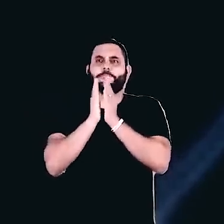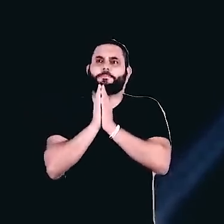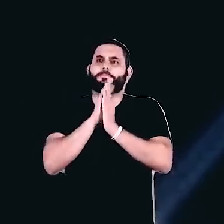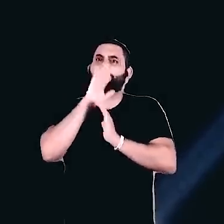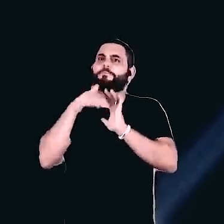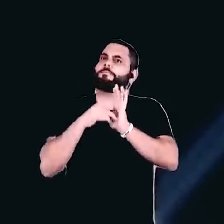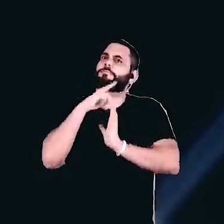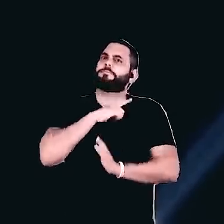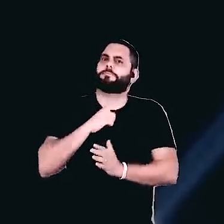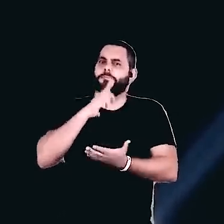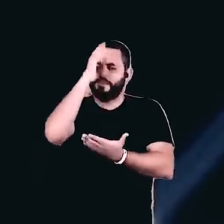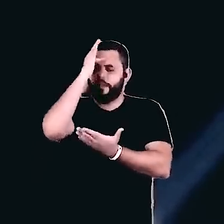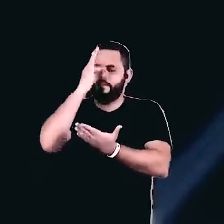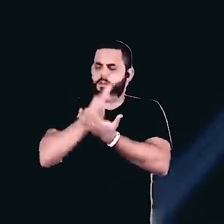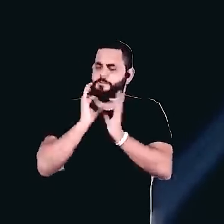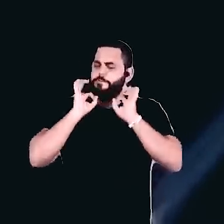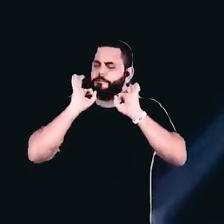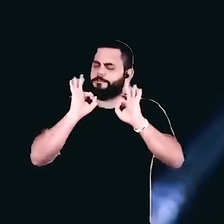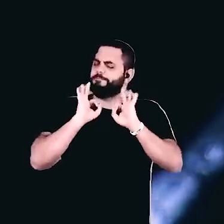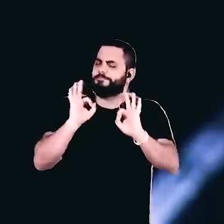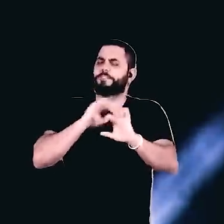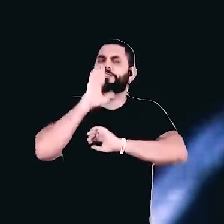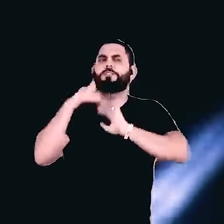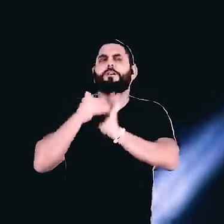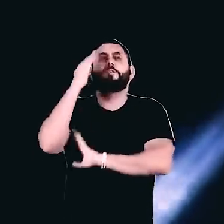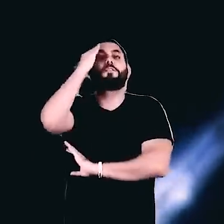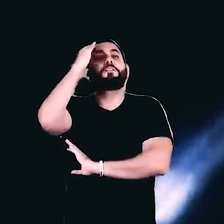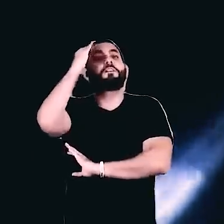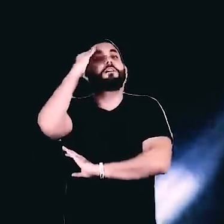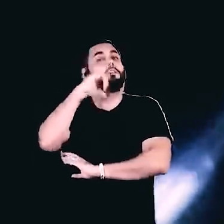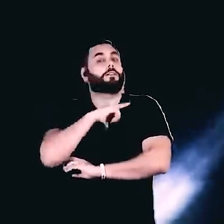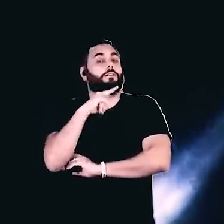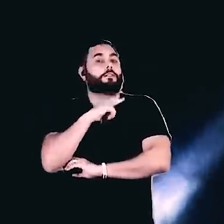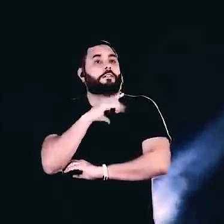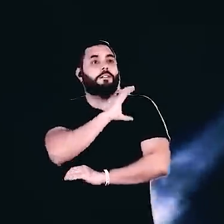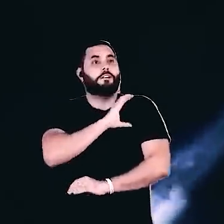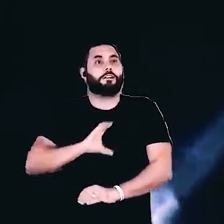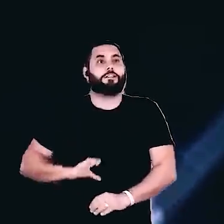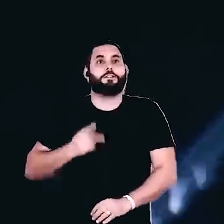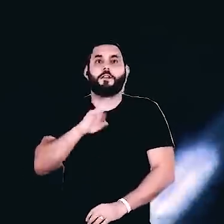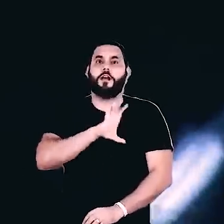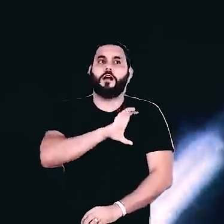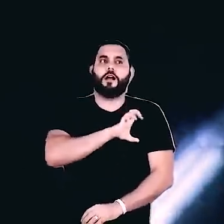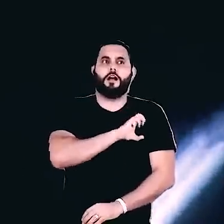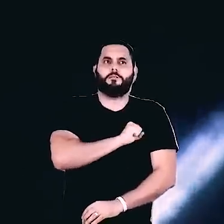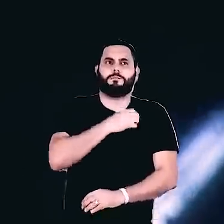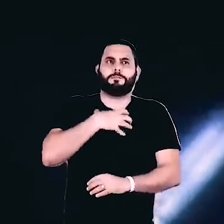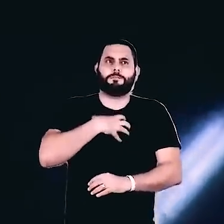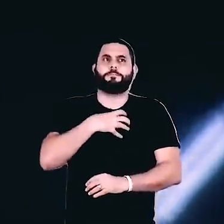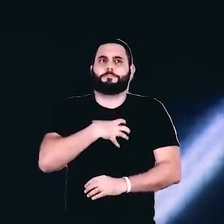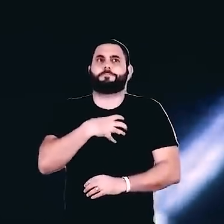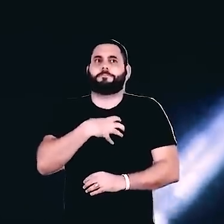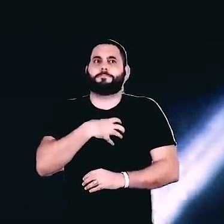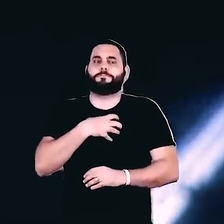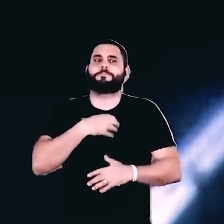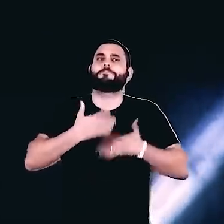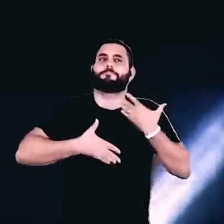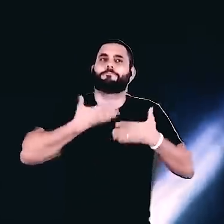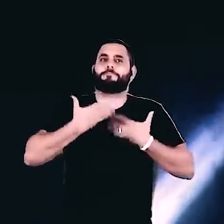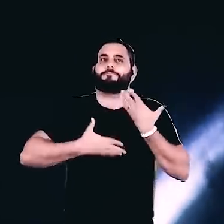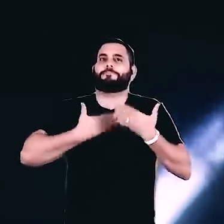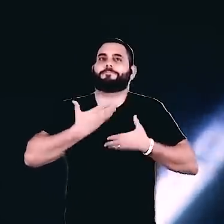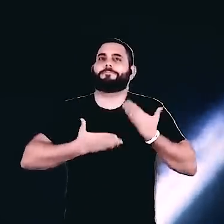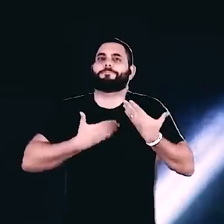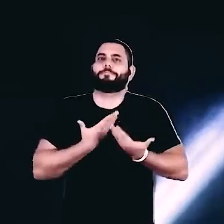seja eficaz no pleno conhecimento de todo o bem que temos em Cristo. Seu amor me tem dado grande alegria e consolação, porque você,